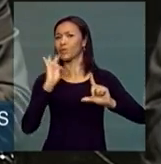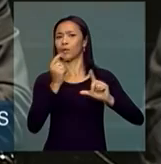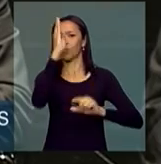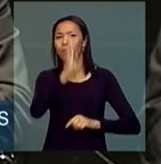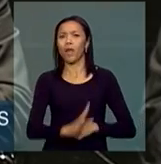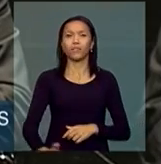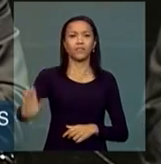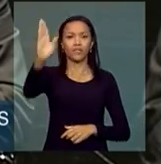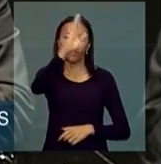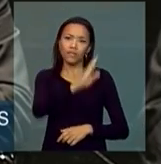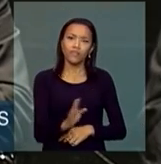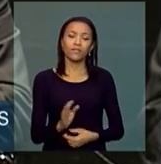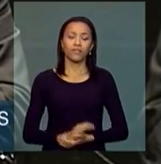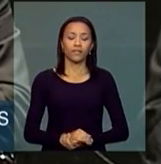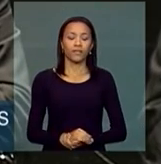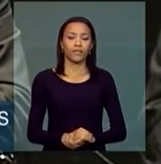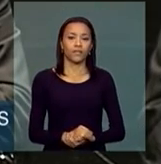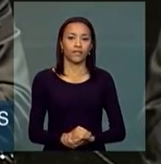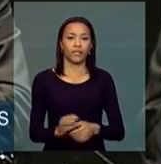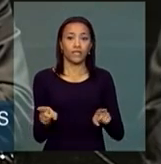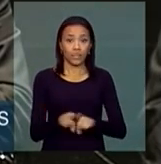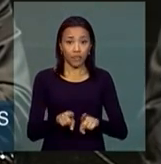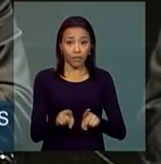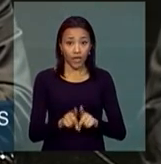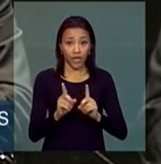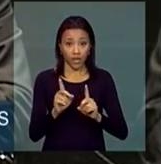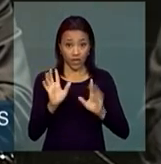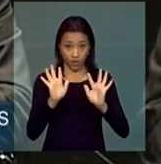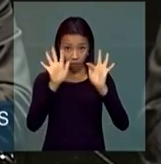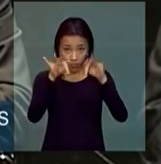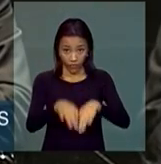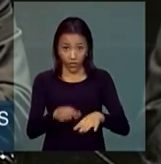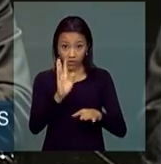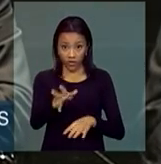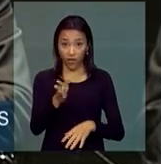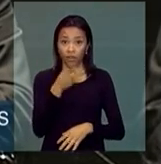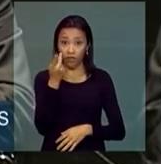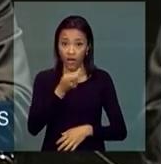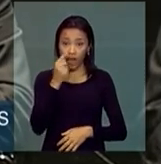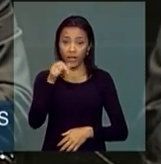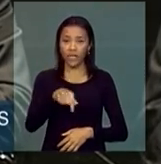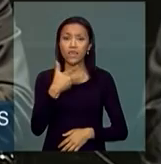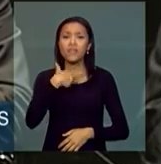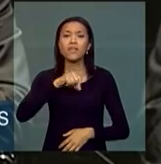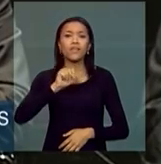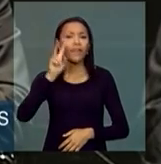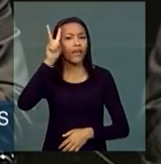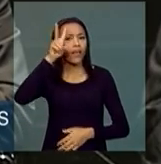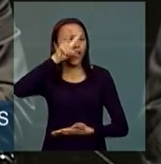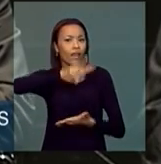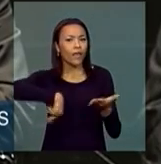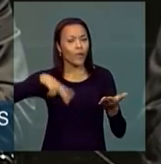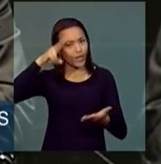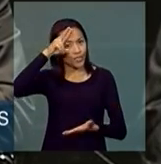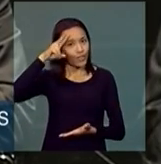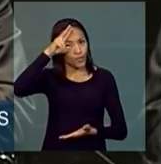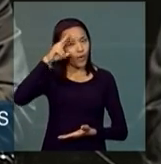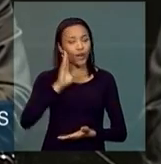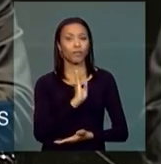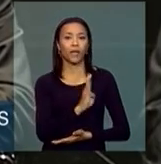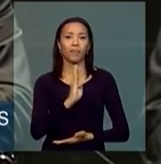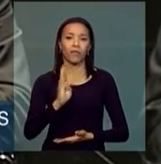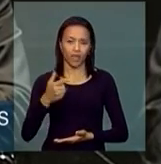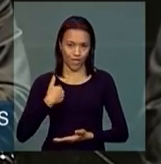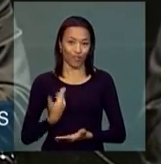a toda a imprensa. E, ao encerrar, dizer que quem leu a história do Banco do Brasil, e eu procurei dar